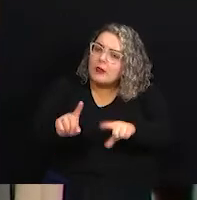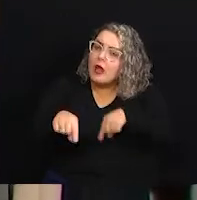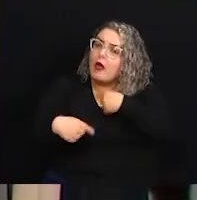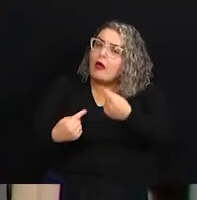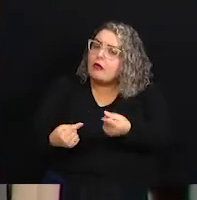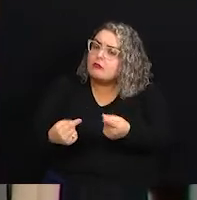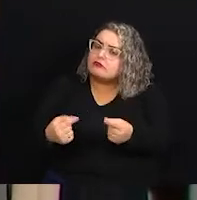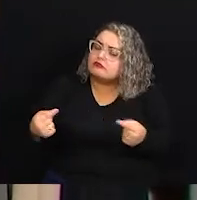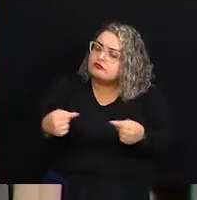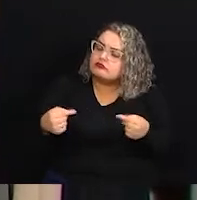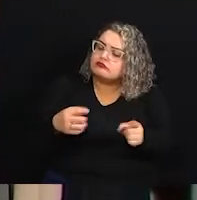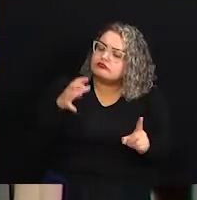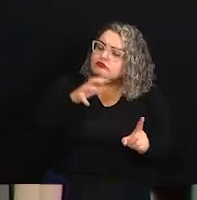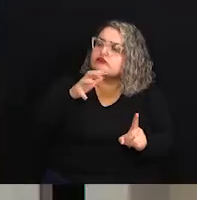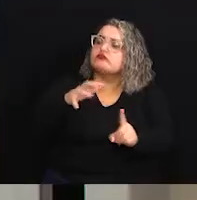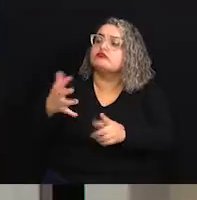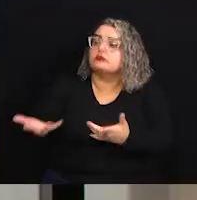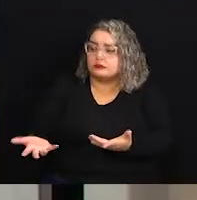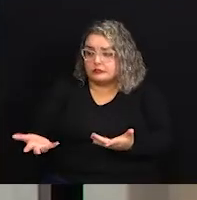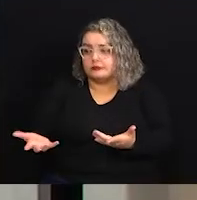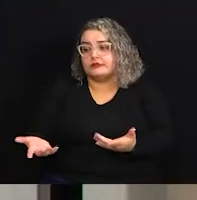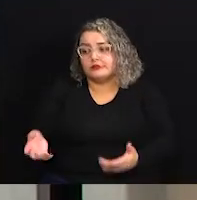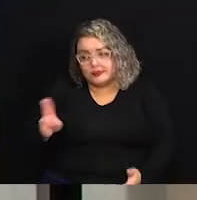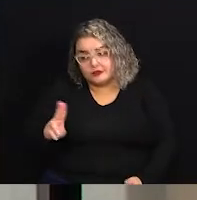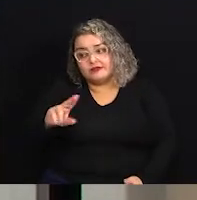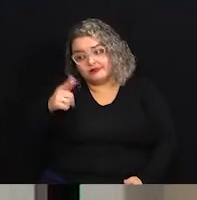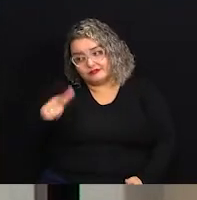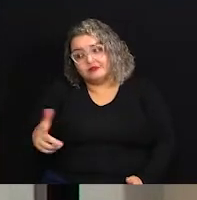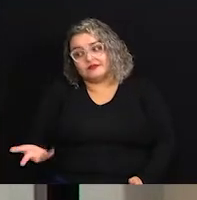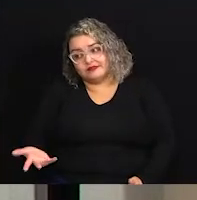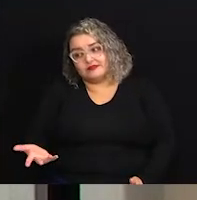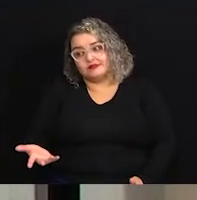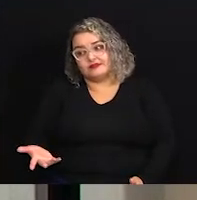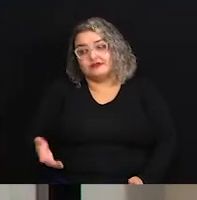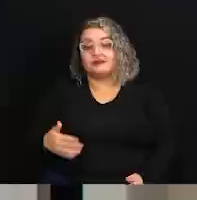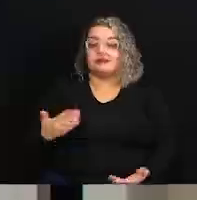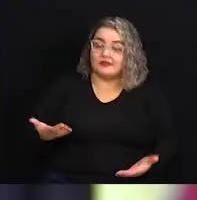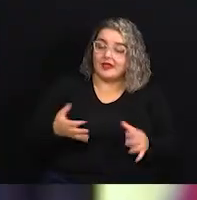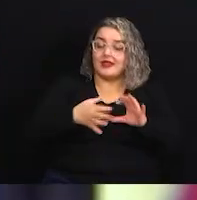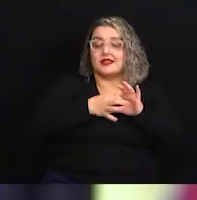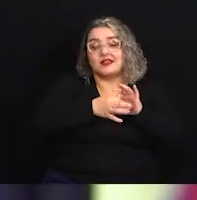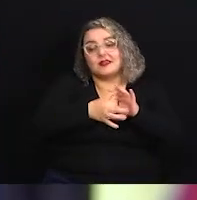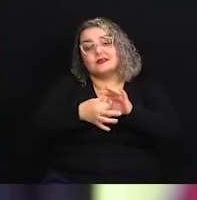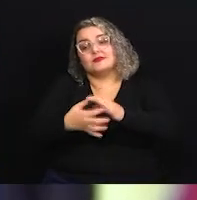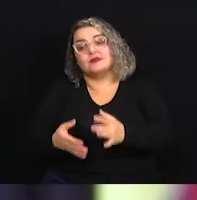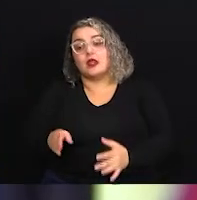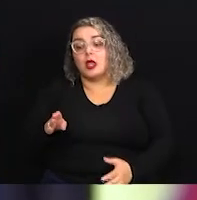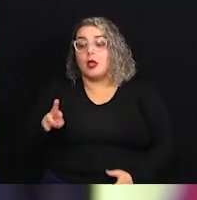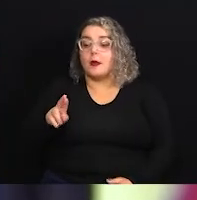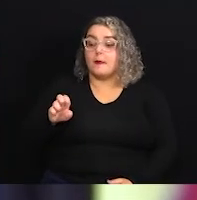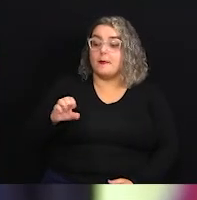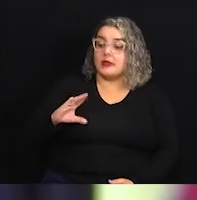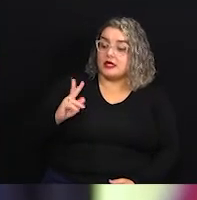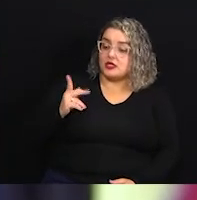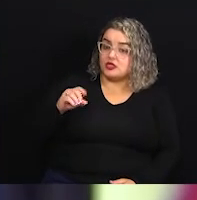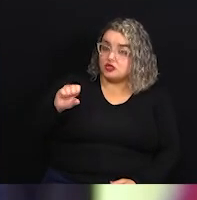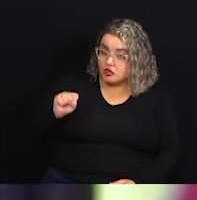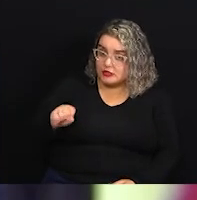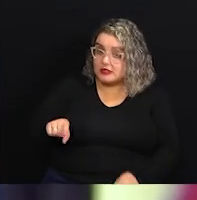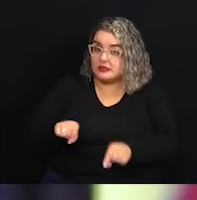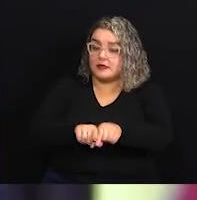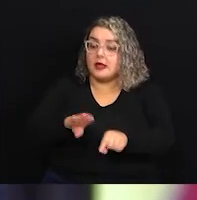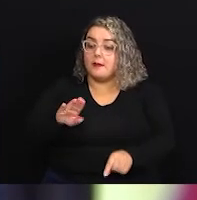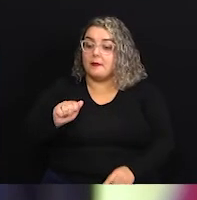outros com menos impactos ambientais e a reutilização das roupas. Nesse contexto, brechós e